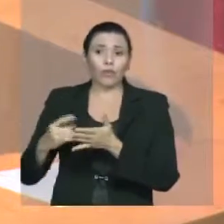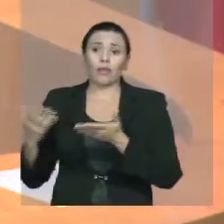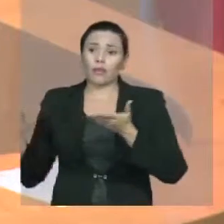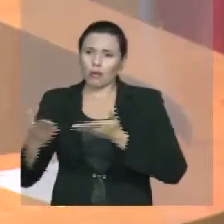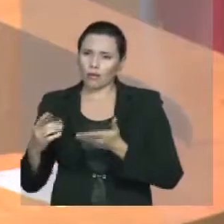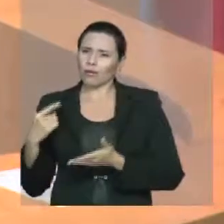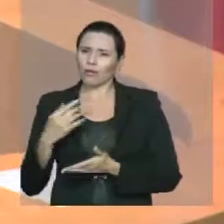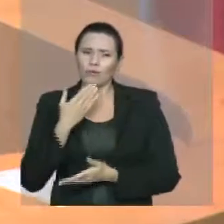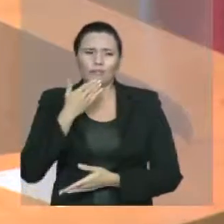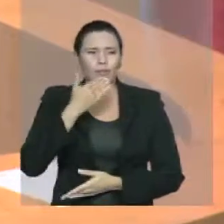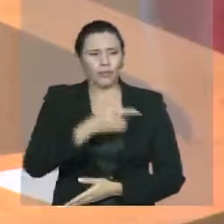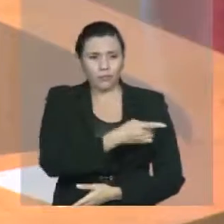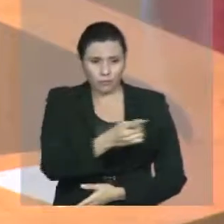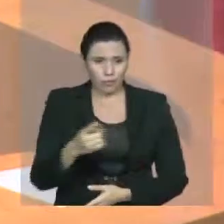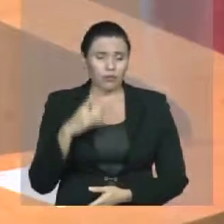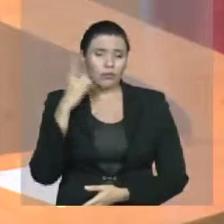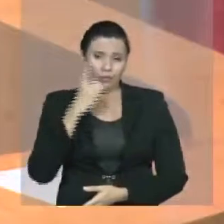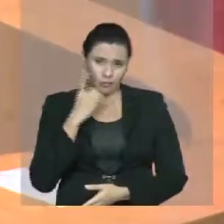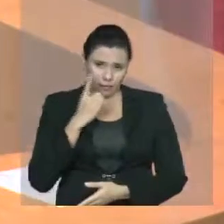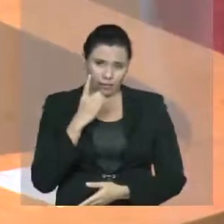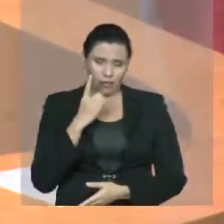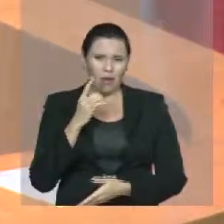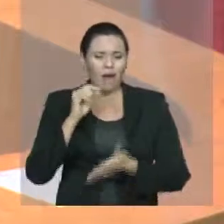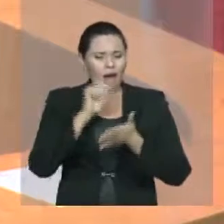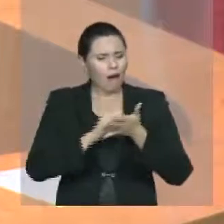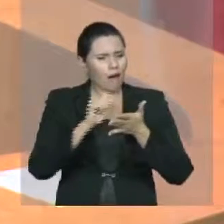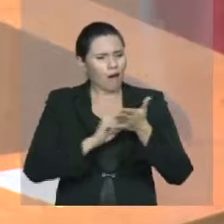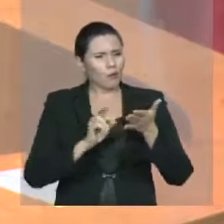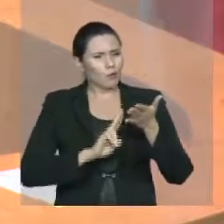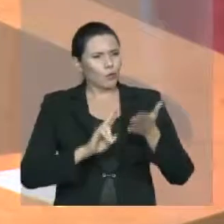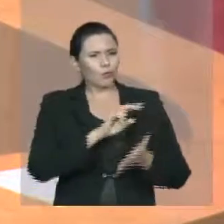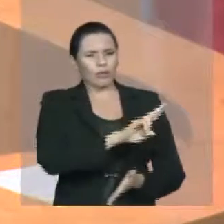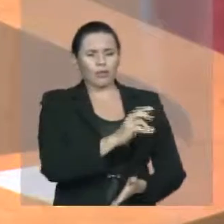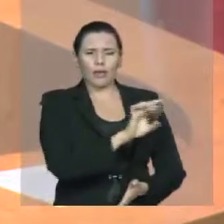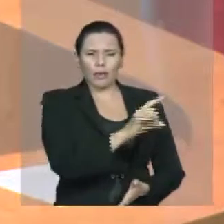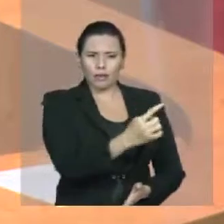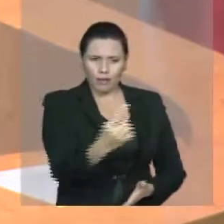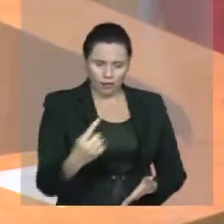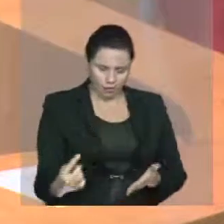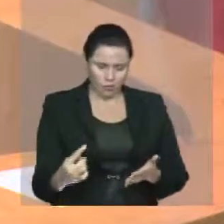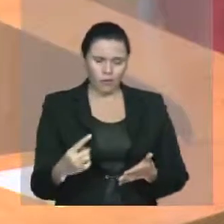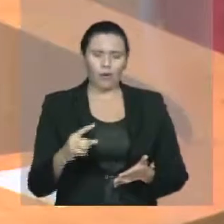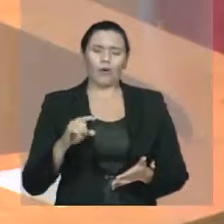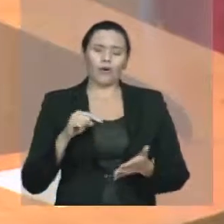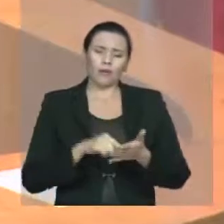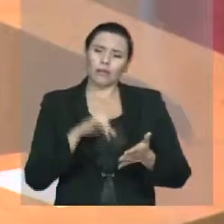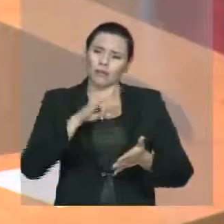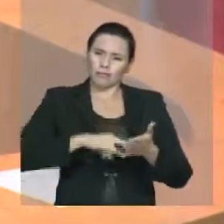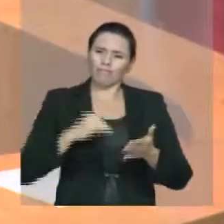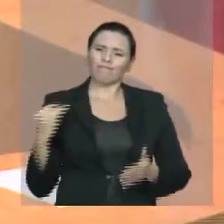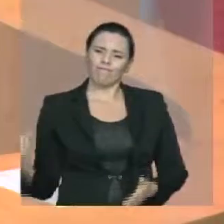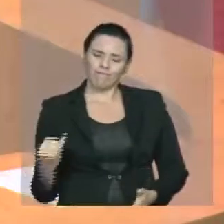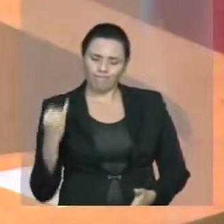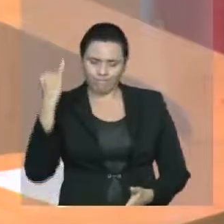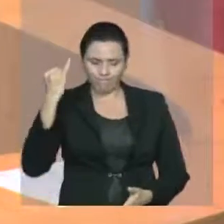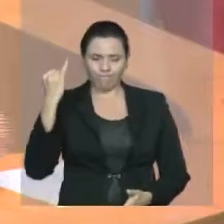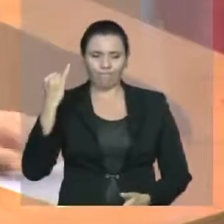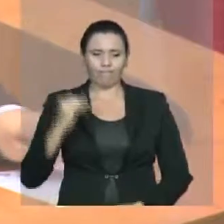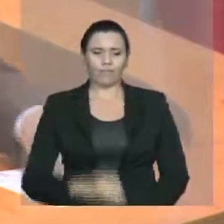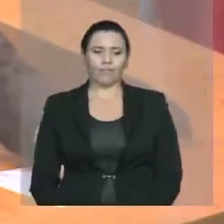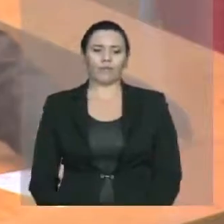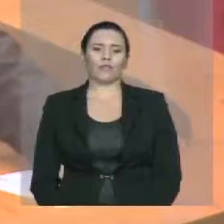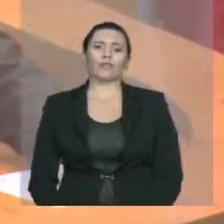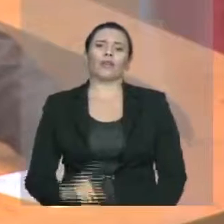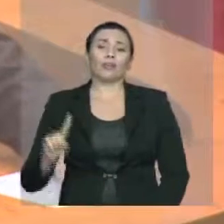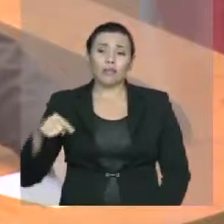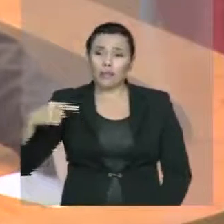documento da Comissão de Segurança tenha força, para que o documento da Comissão de Segurança possa chegar até o secretário